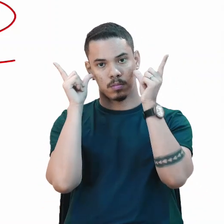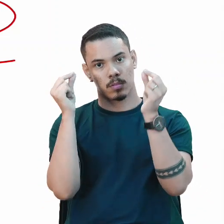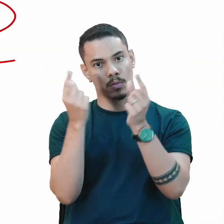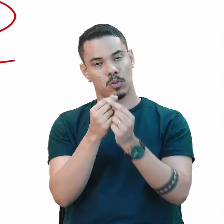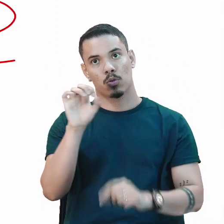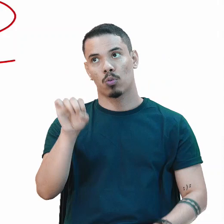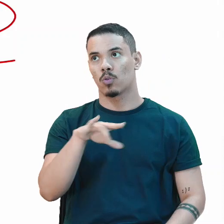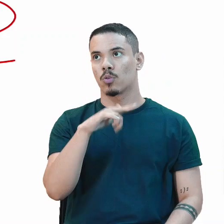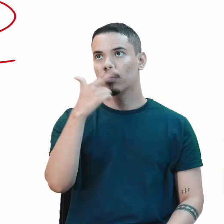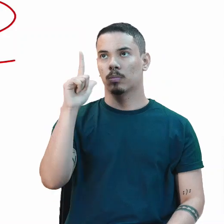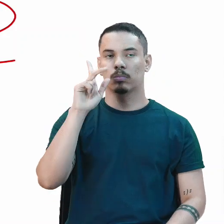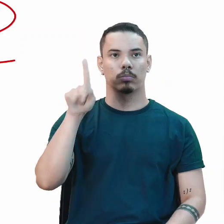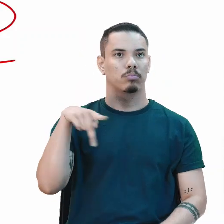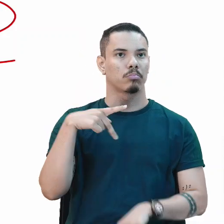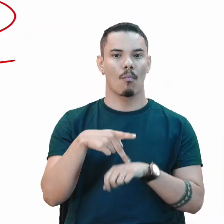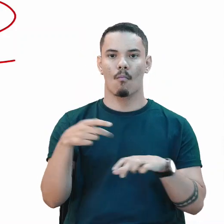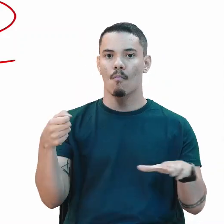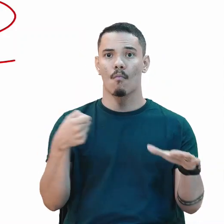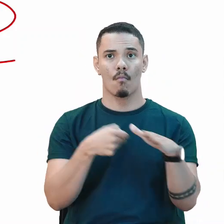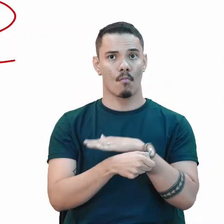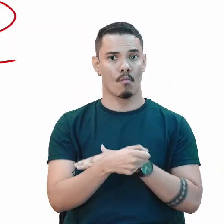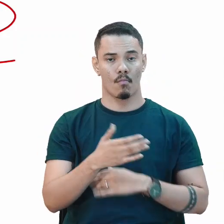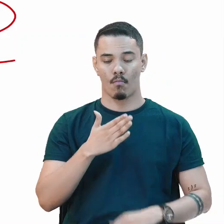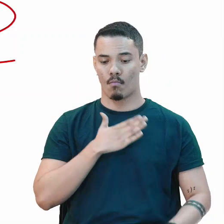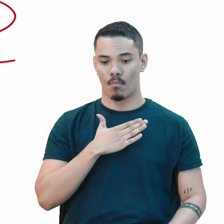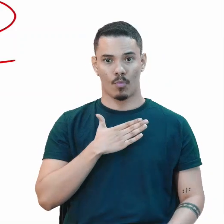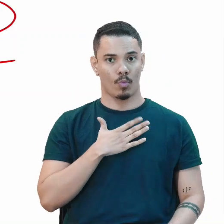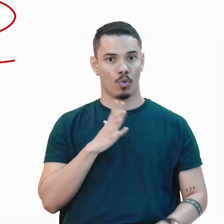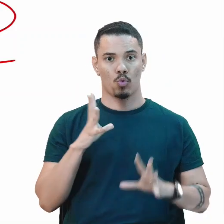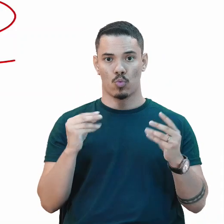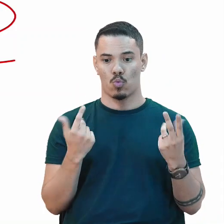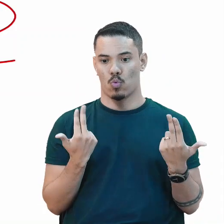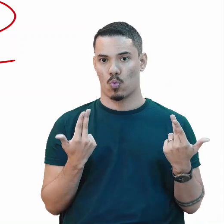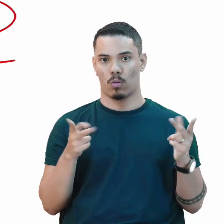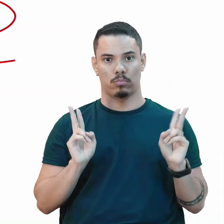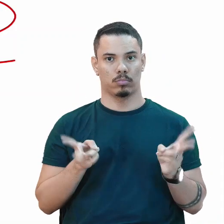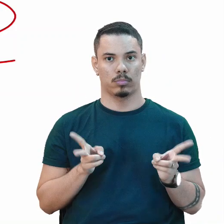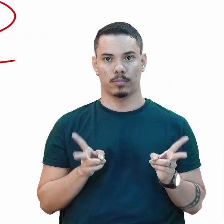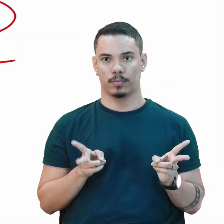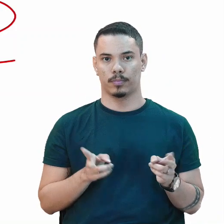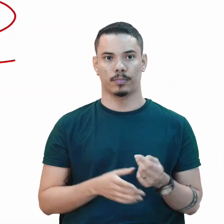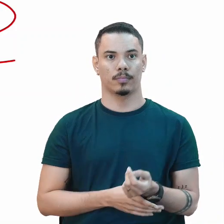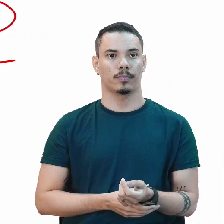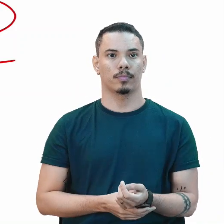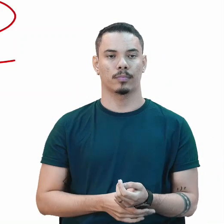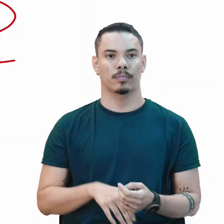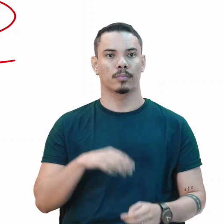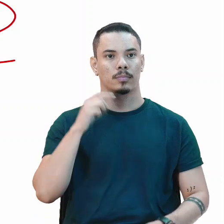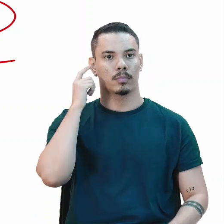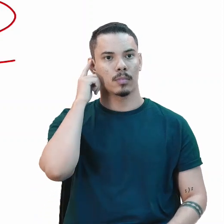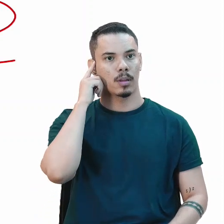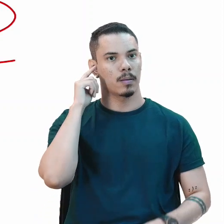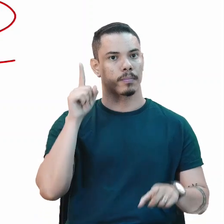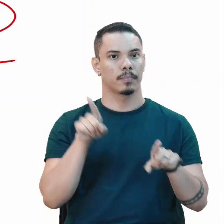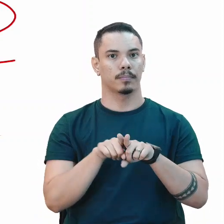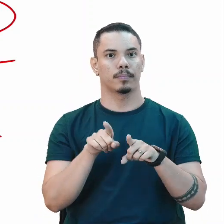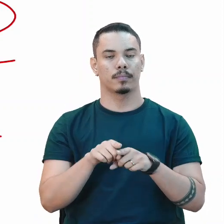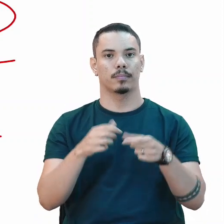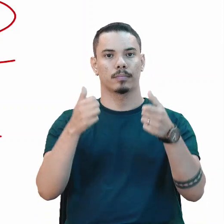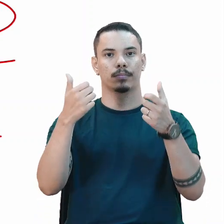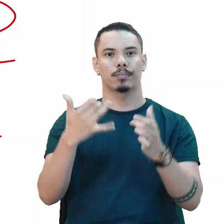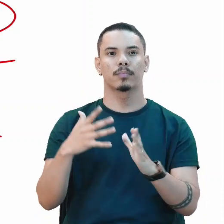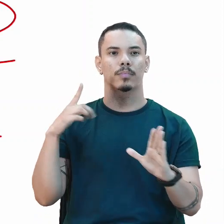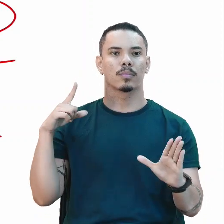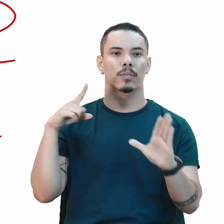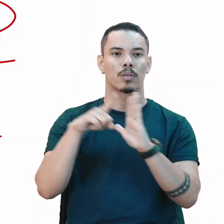e estrangeiro. Para ele, tudo era a mesma coisa. E conta-se que quando lhe perguntaram qual